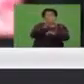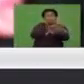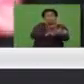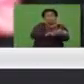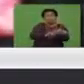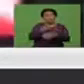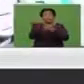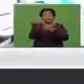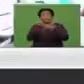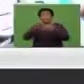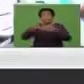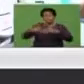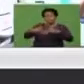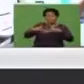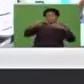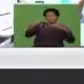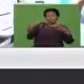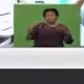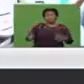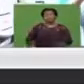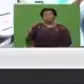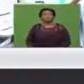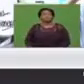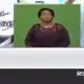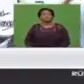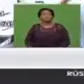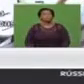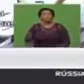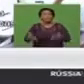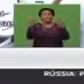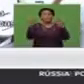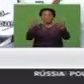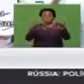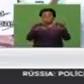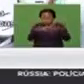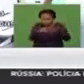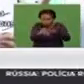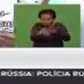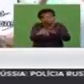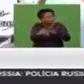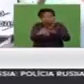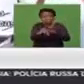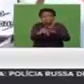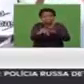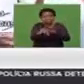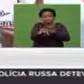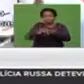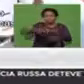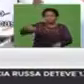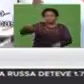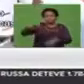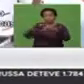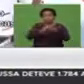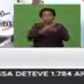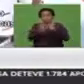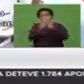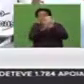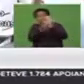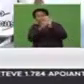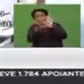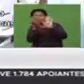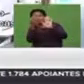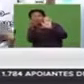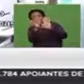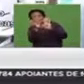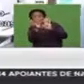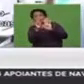cirurgia aberta. Nós não metemos as mãos dentro. Nós só trabalhamos com as câmaras de vídeo especiais, de alta